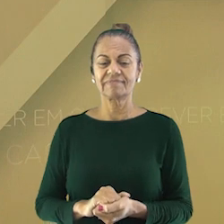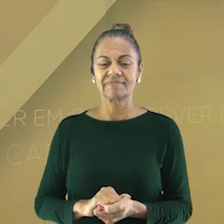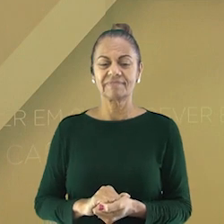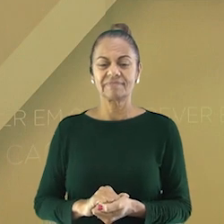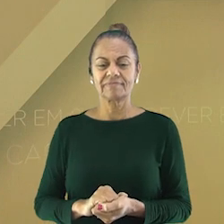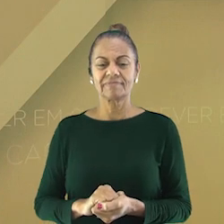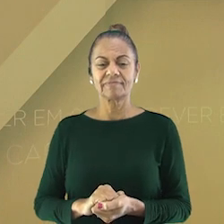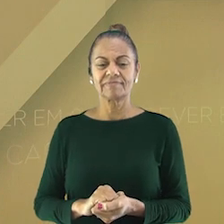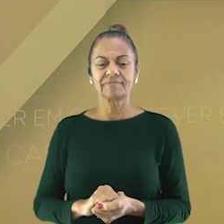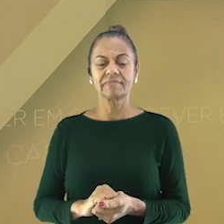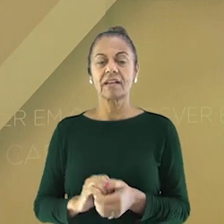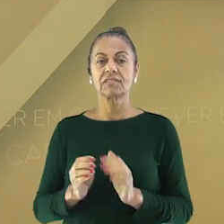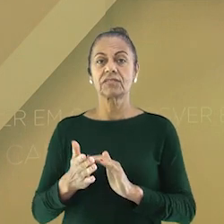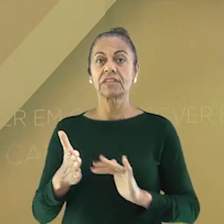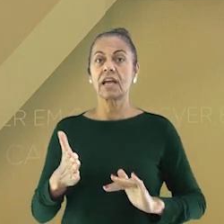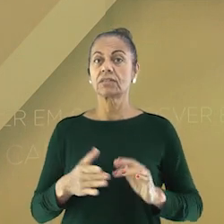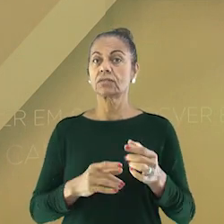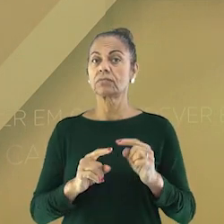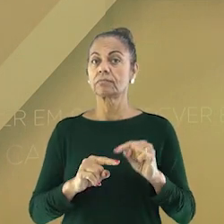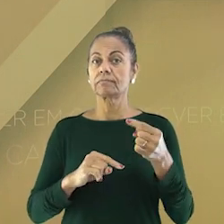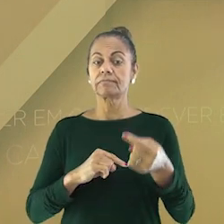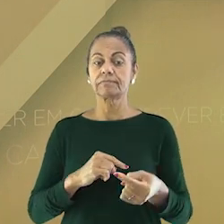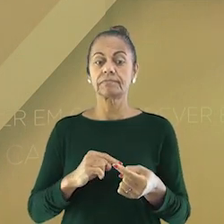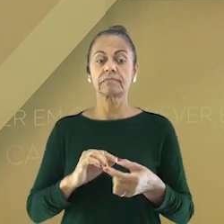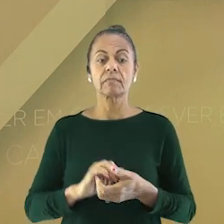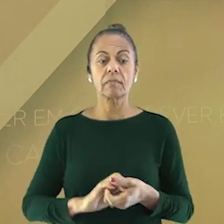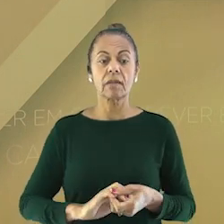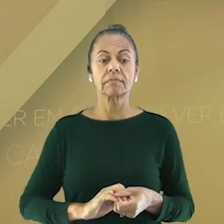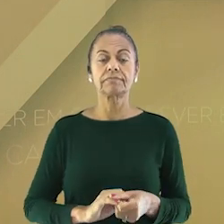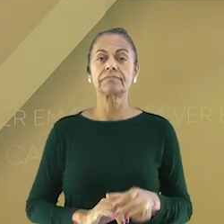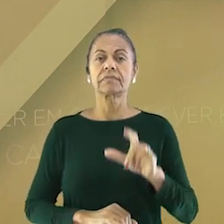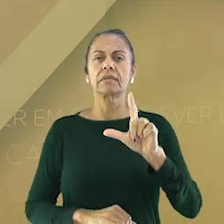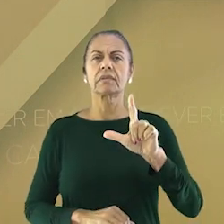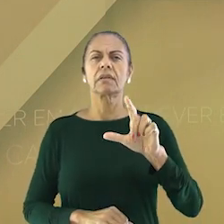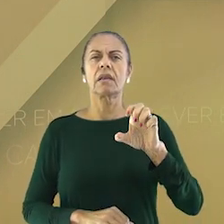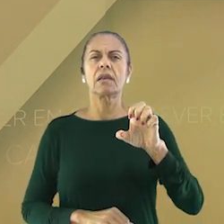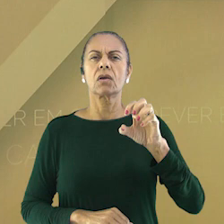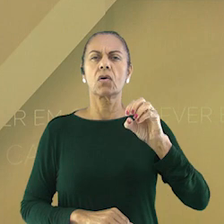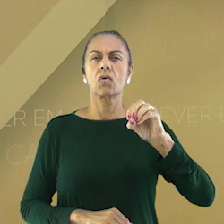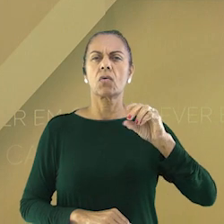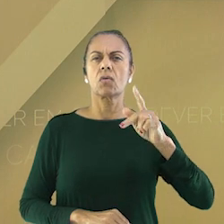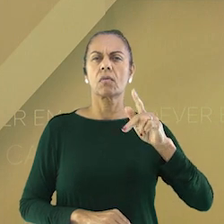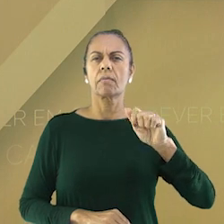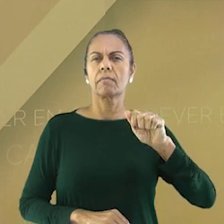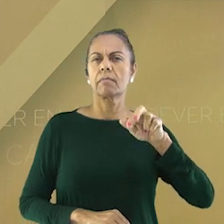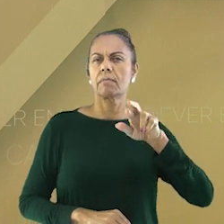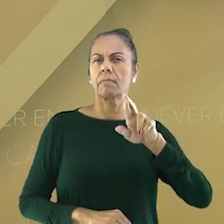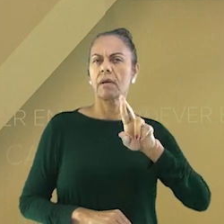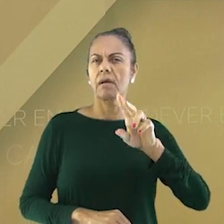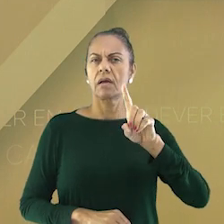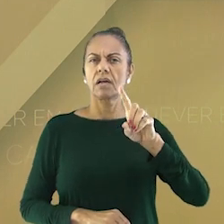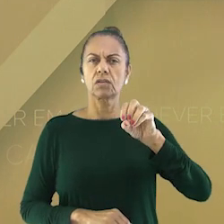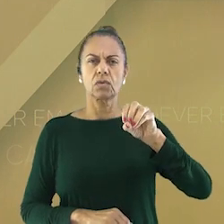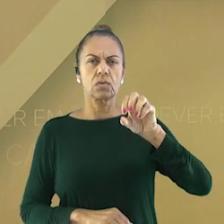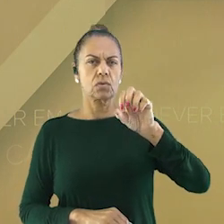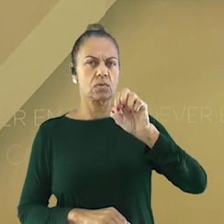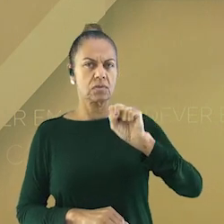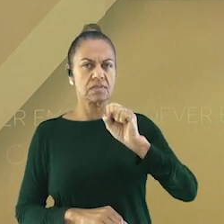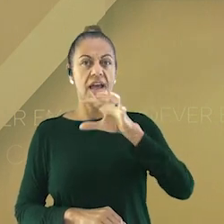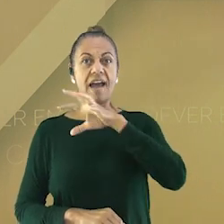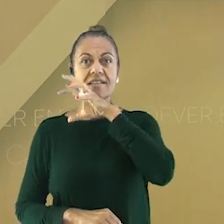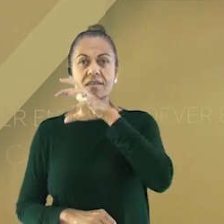Próximo exercício. Leopardos não são tão grandes quanto leões. Leopards,